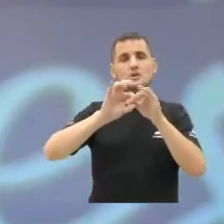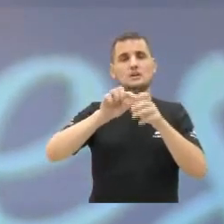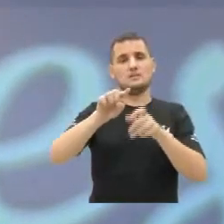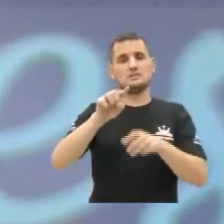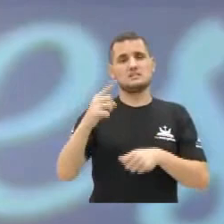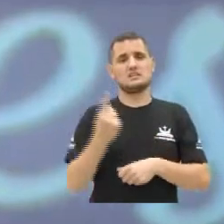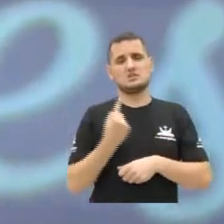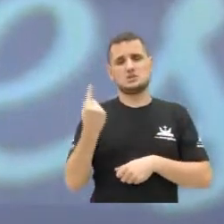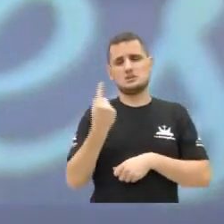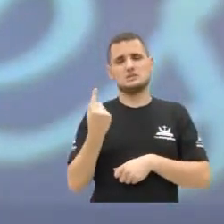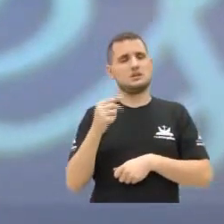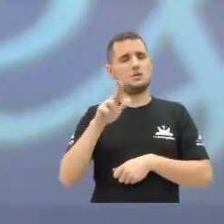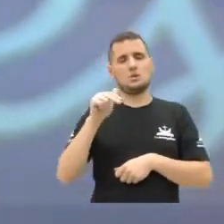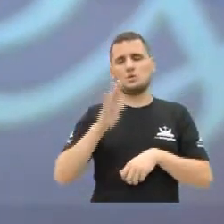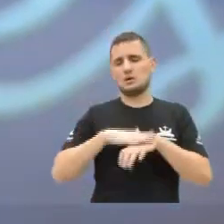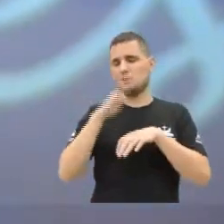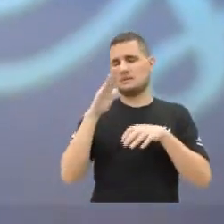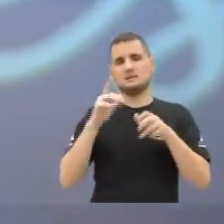espaço em você.